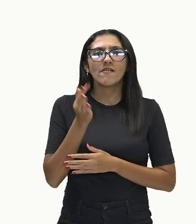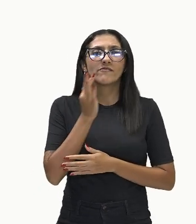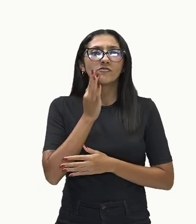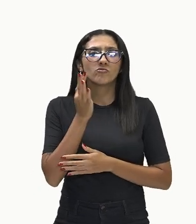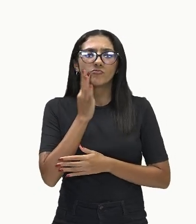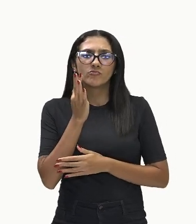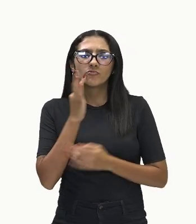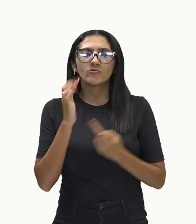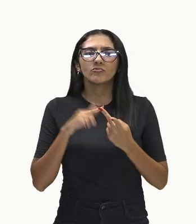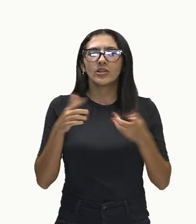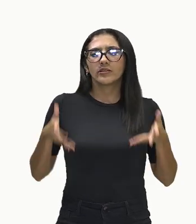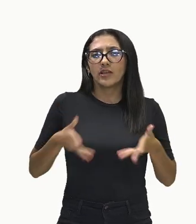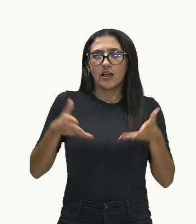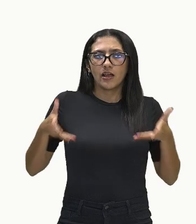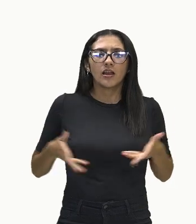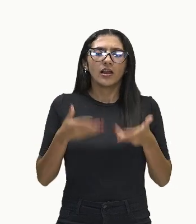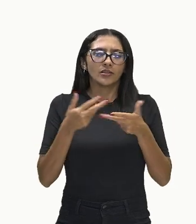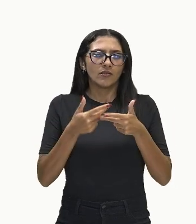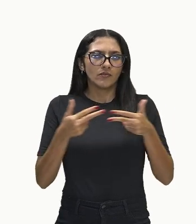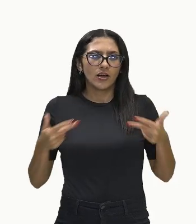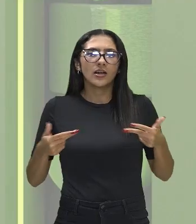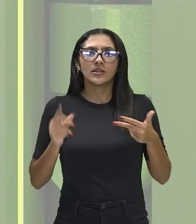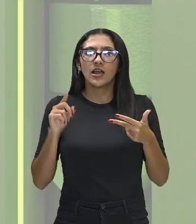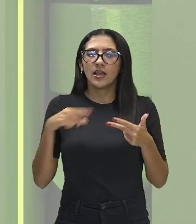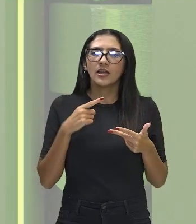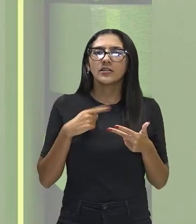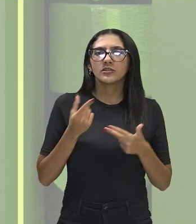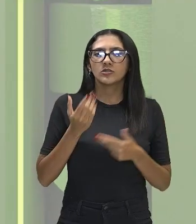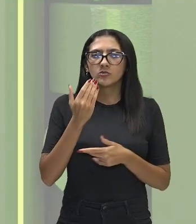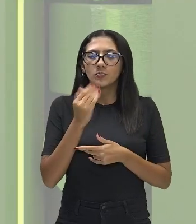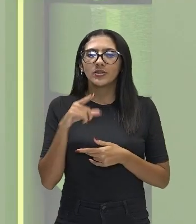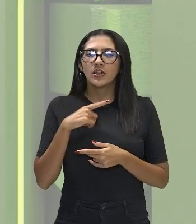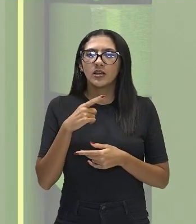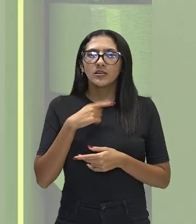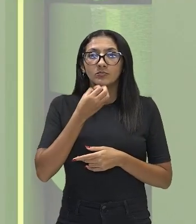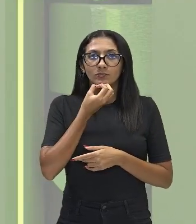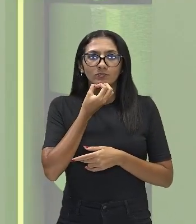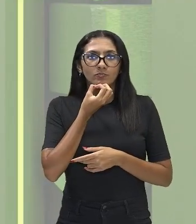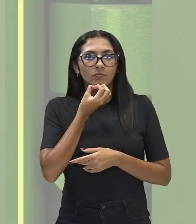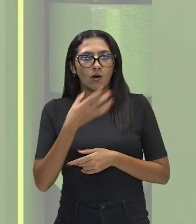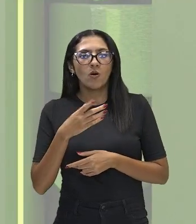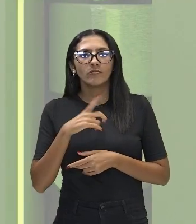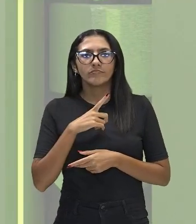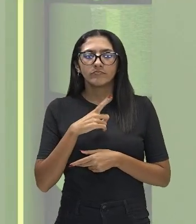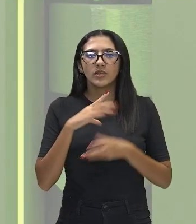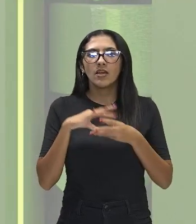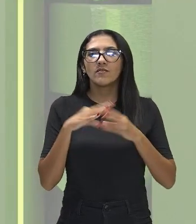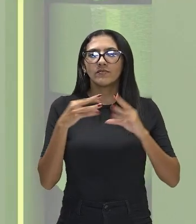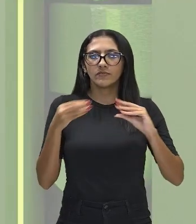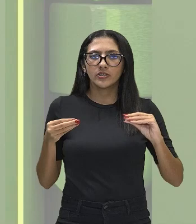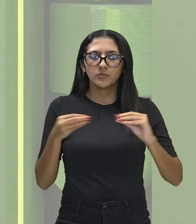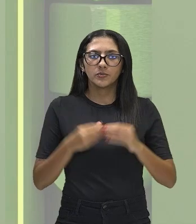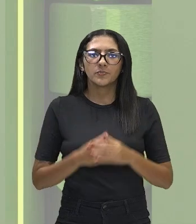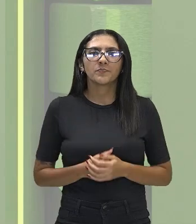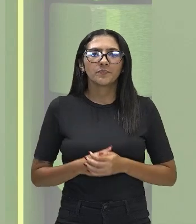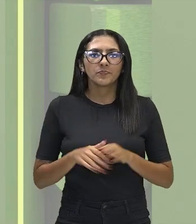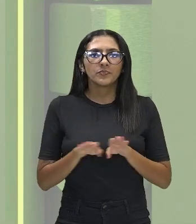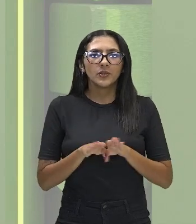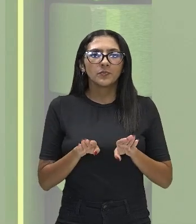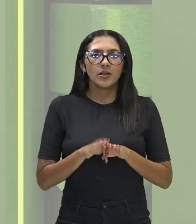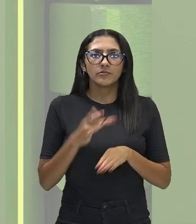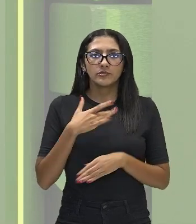ingerir verduras, porque esses são fontes de fibras alimentares. E a saúde do